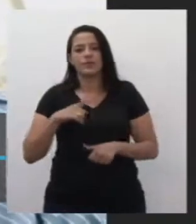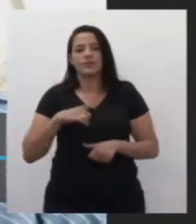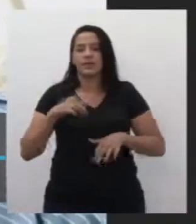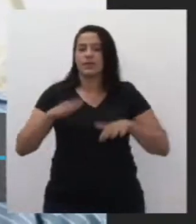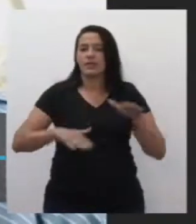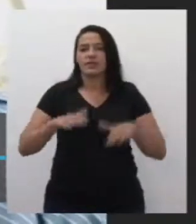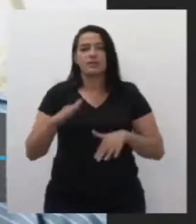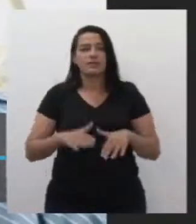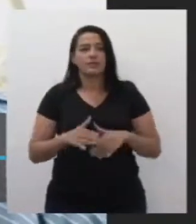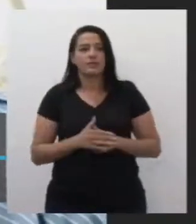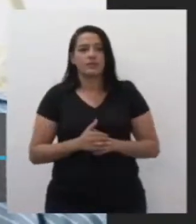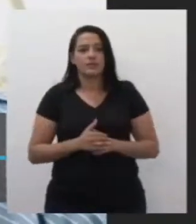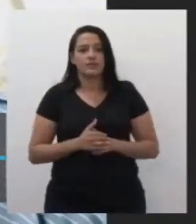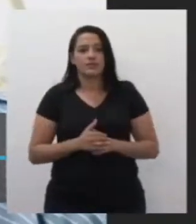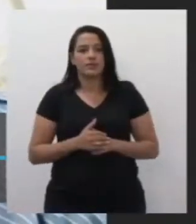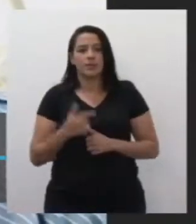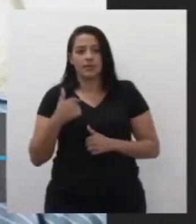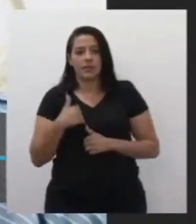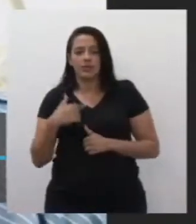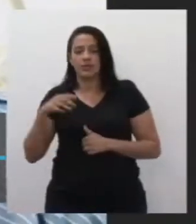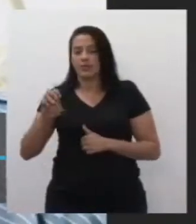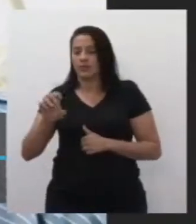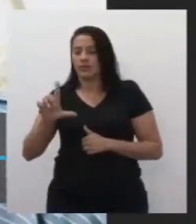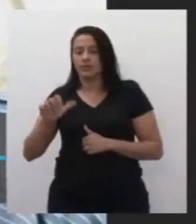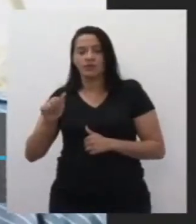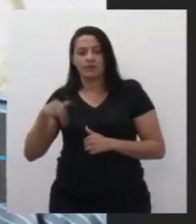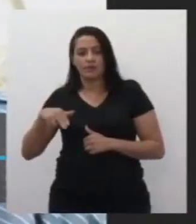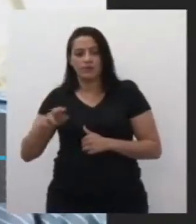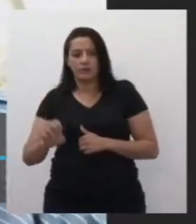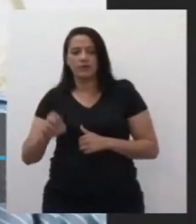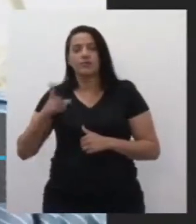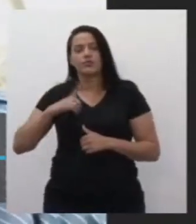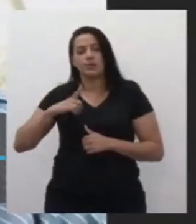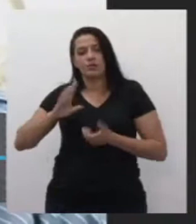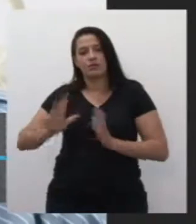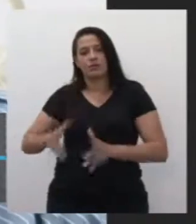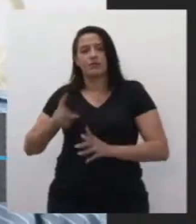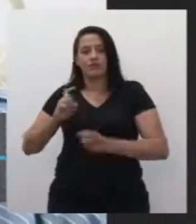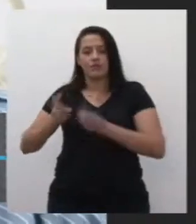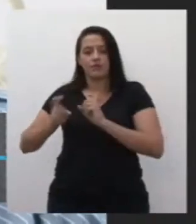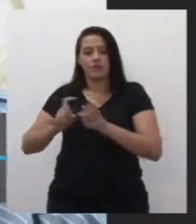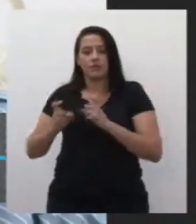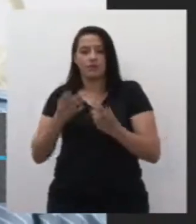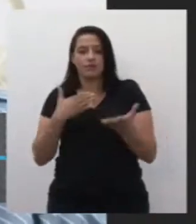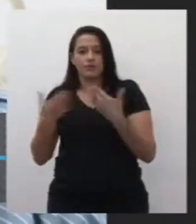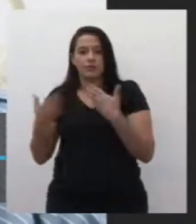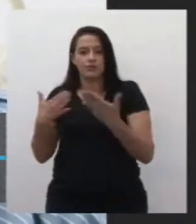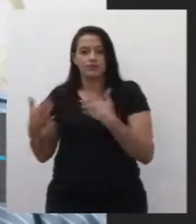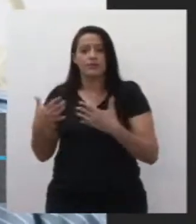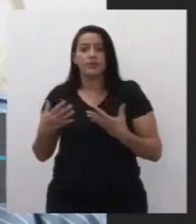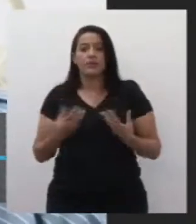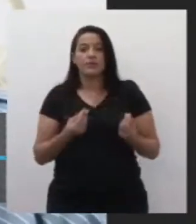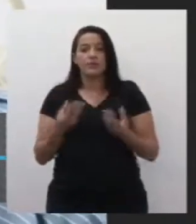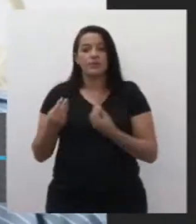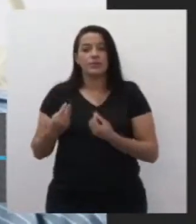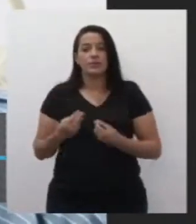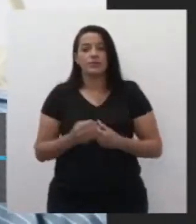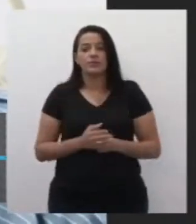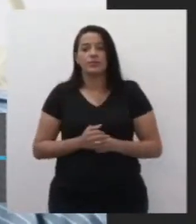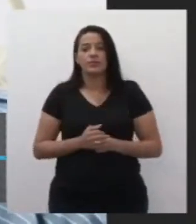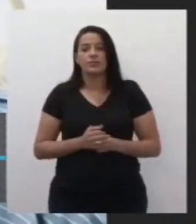talvez eu e a Elaine e a Nelly antes fizemos reuniões conversando sobre isso. Muitos dos nossos sonhos mais